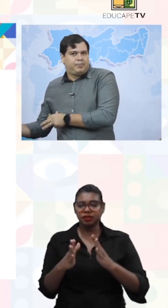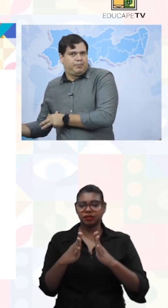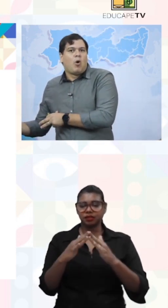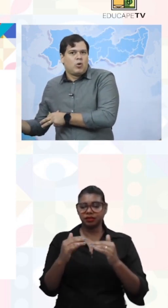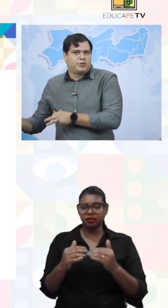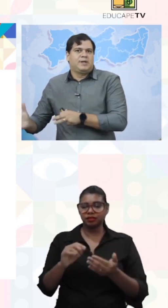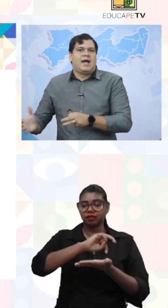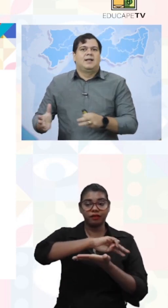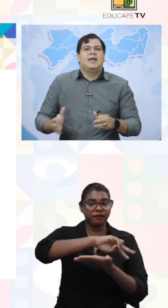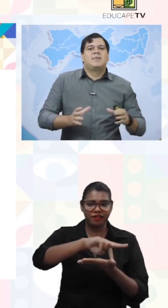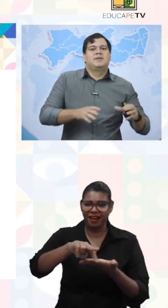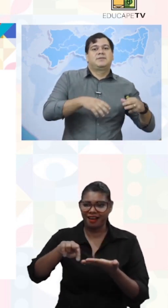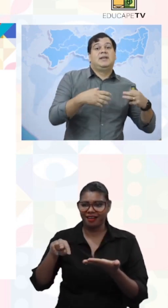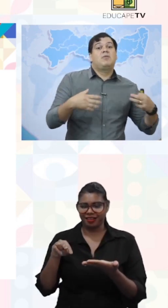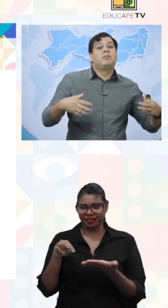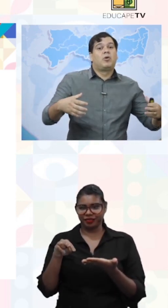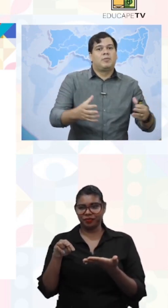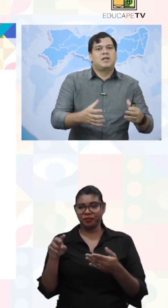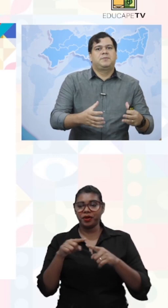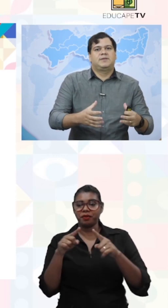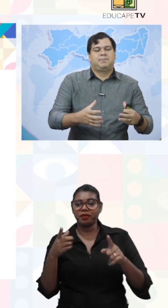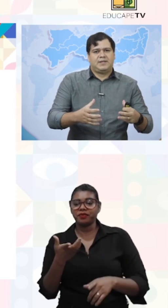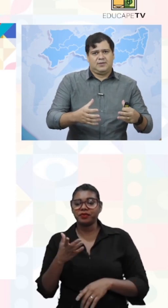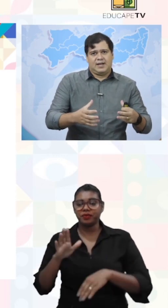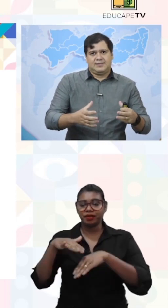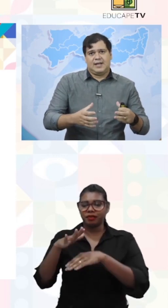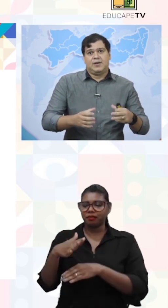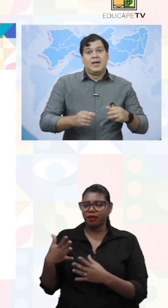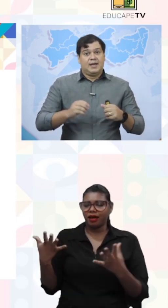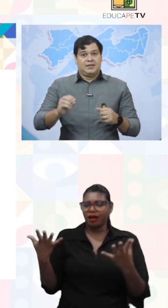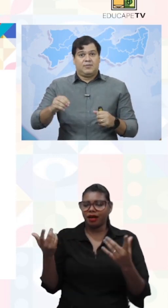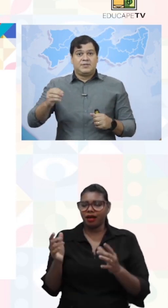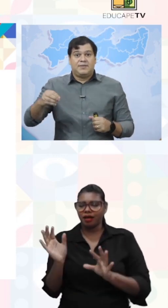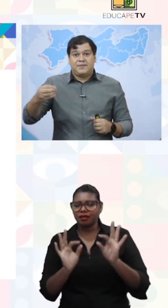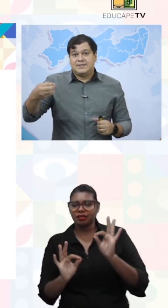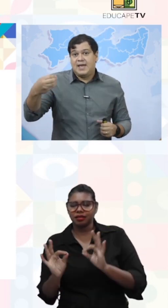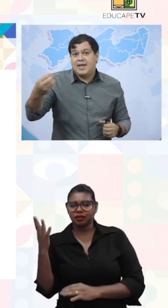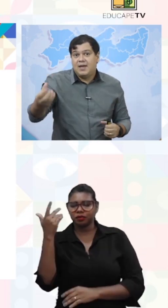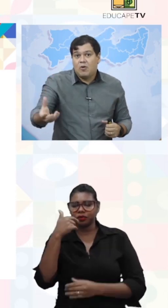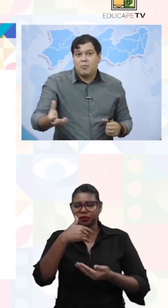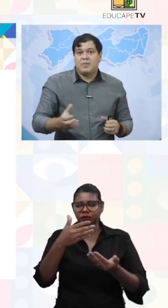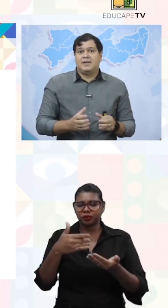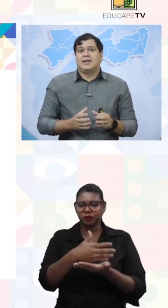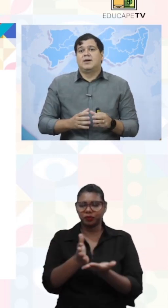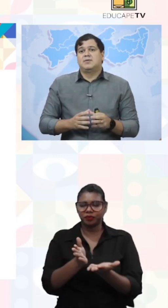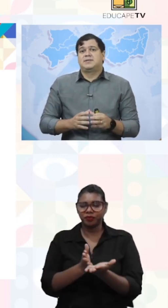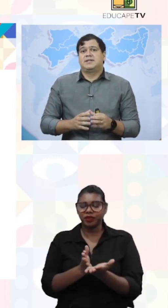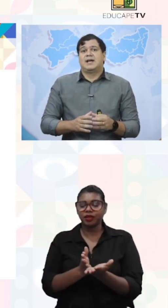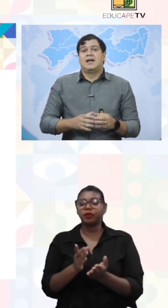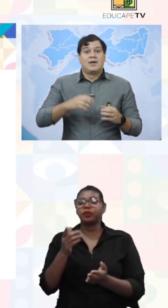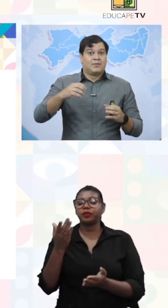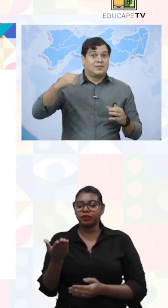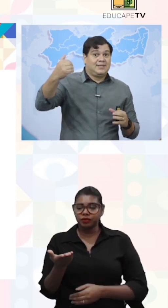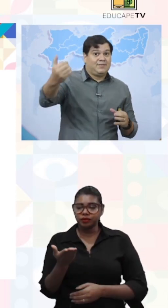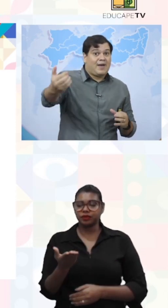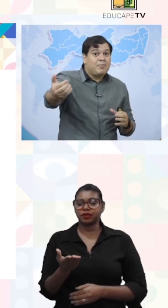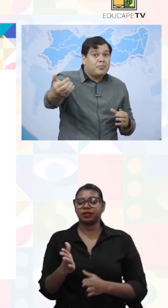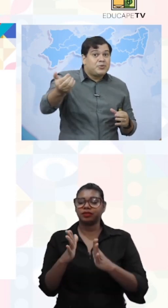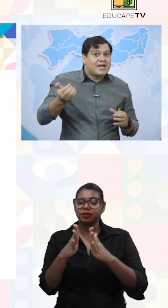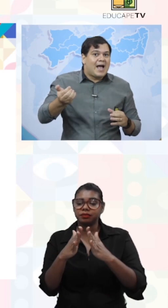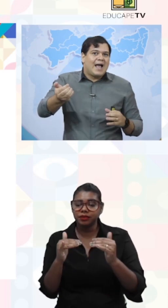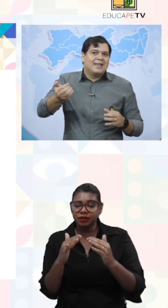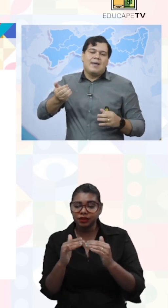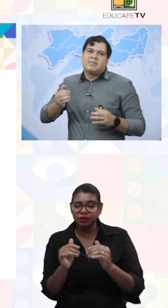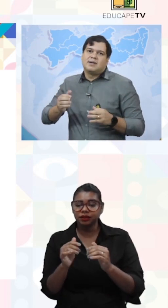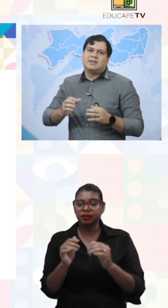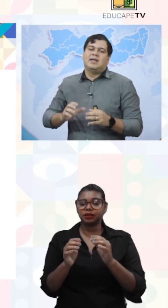Existem bolos lá, né? Mas você quer um bolo mais personalizado. Então você vai fazer a encomenda, ou seja, você vai